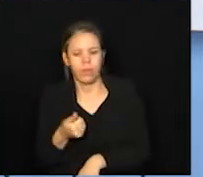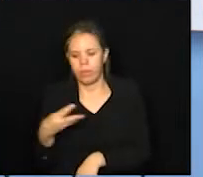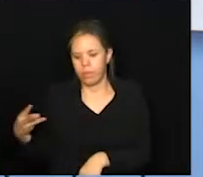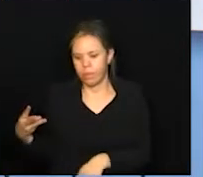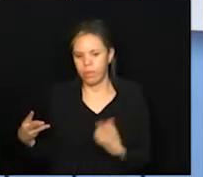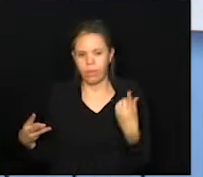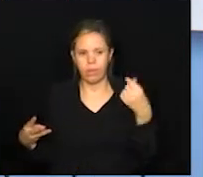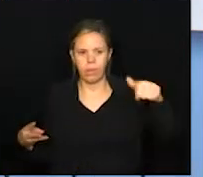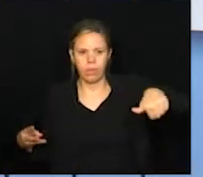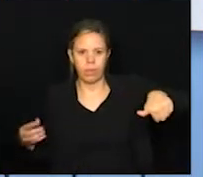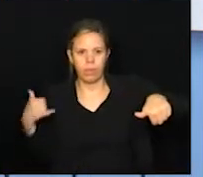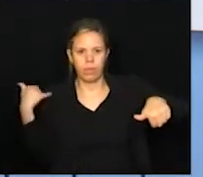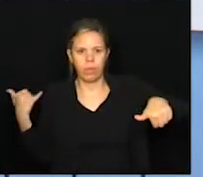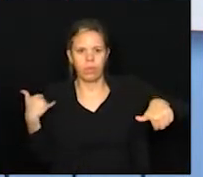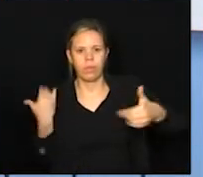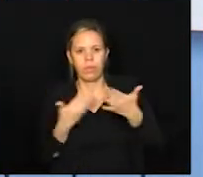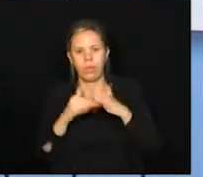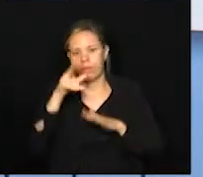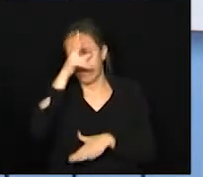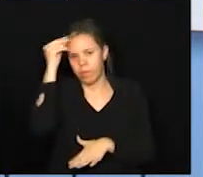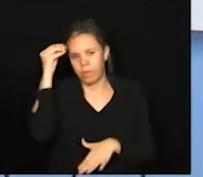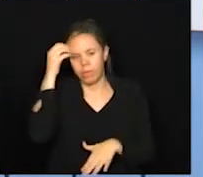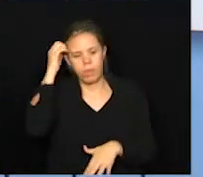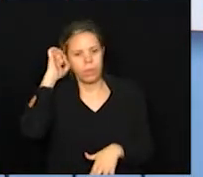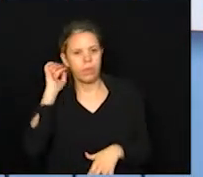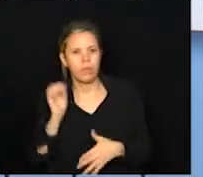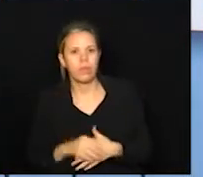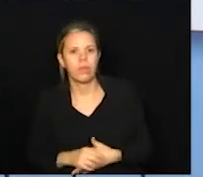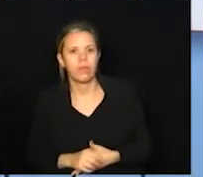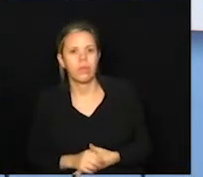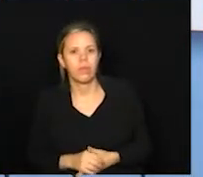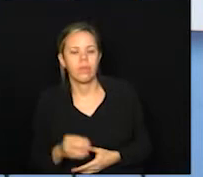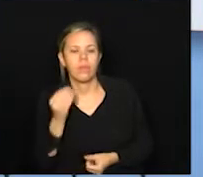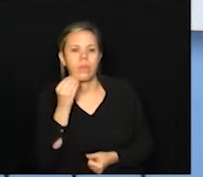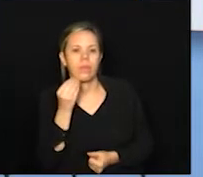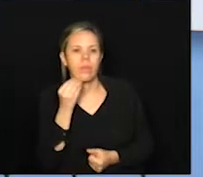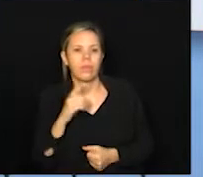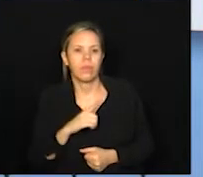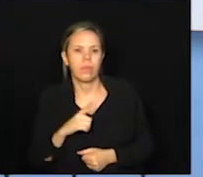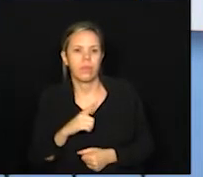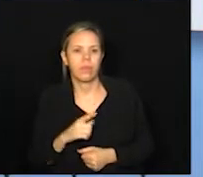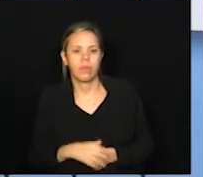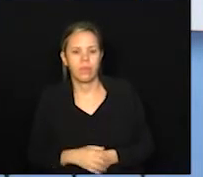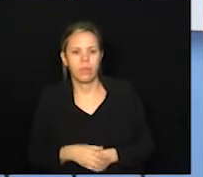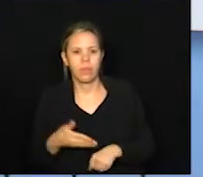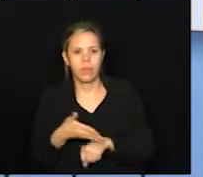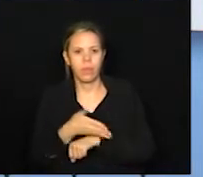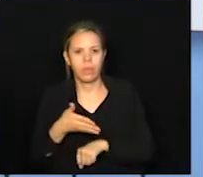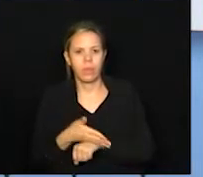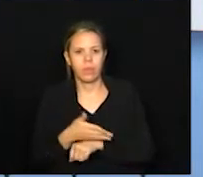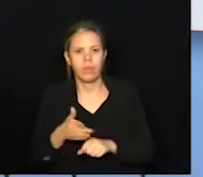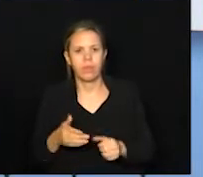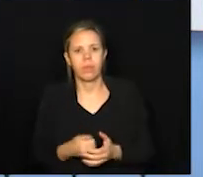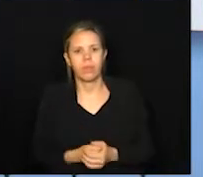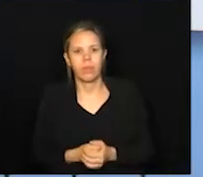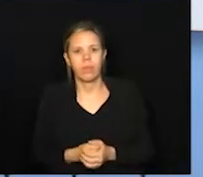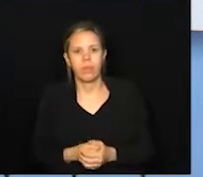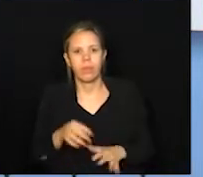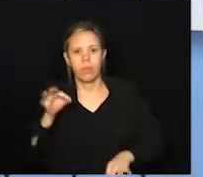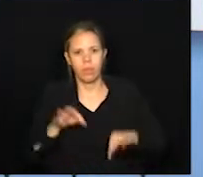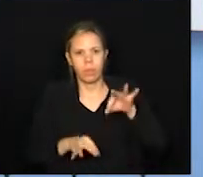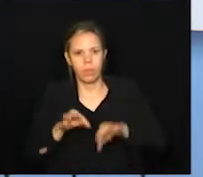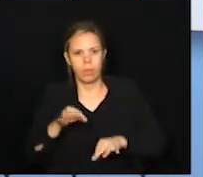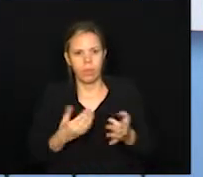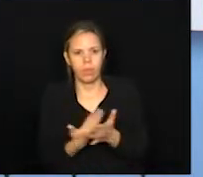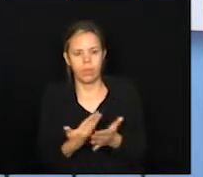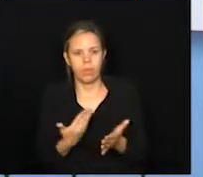e 17 anos de escolas públicas. Eles vão ter a oportunidade de participar de jornada de oficinas